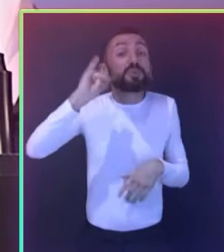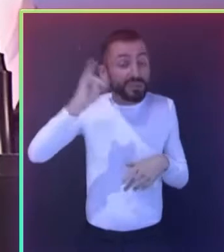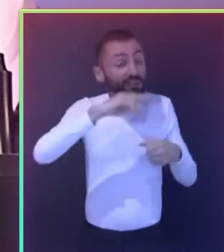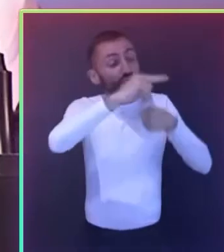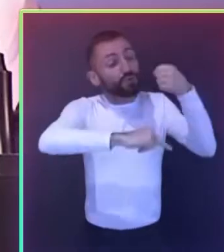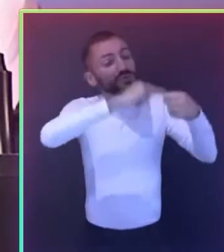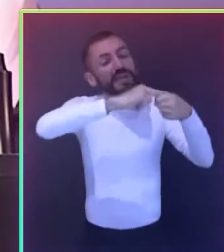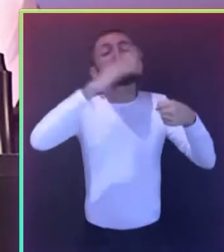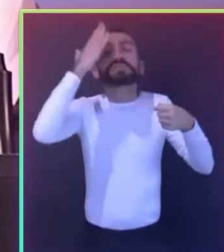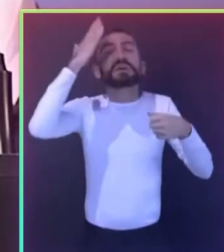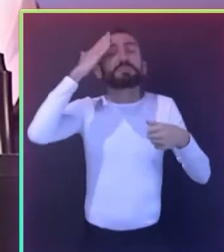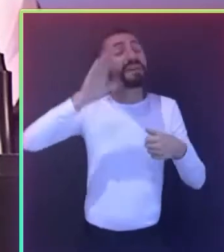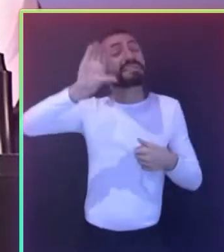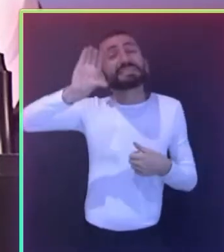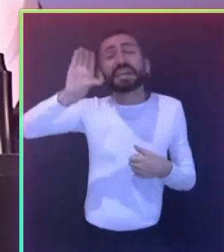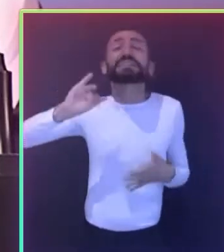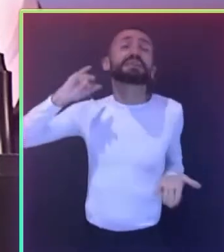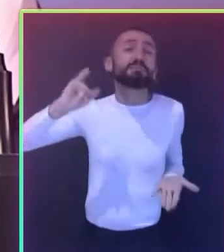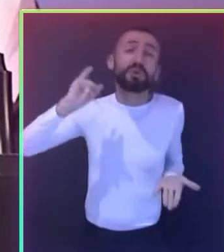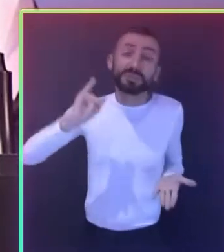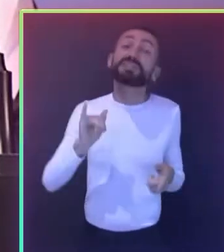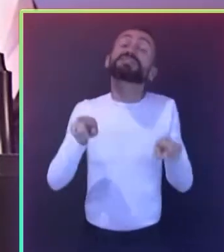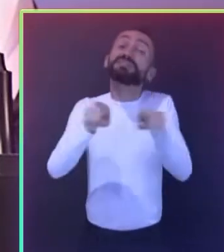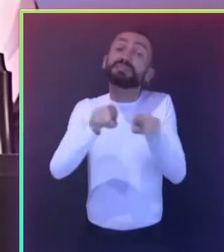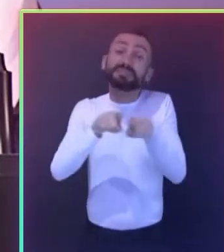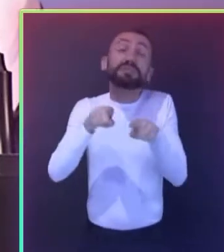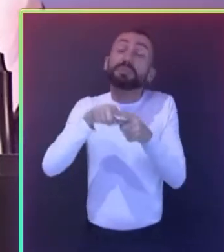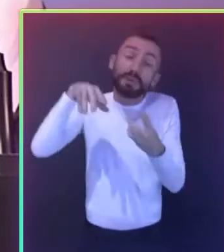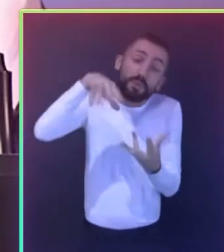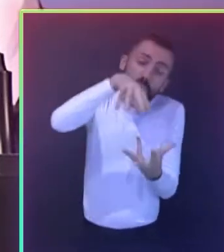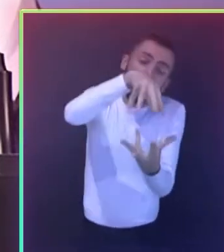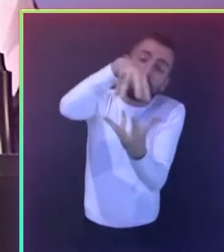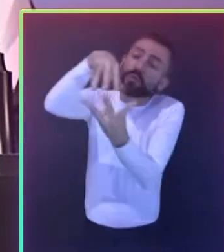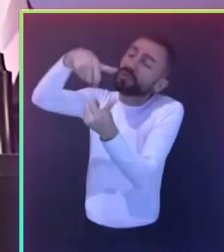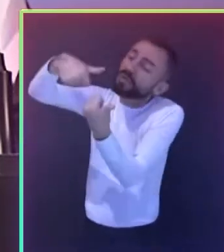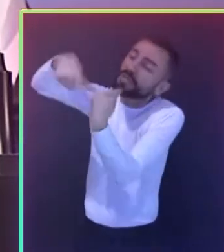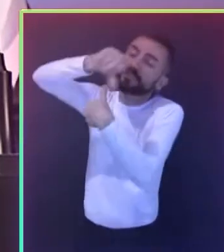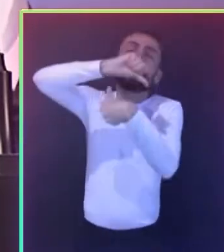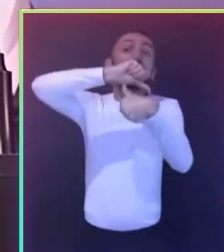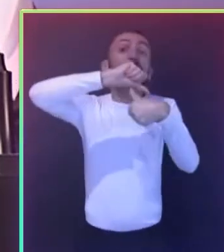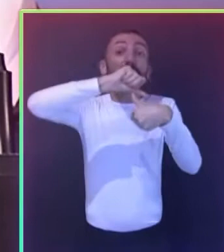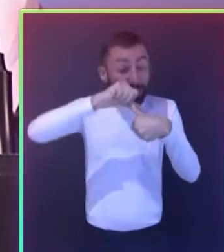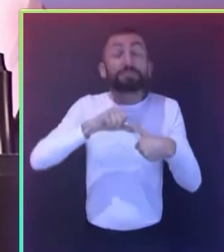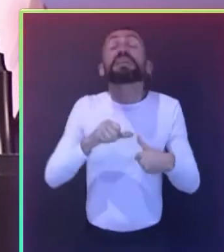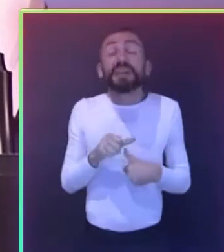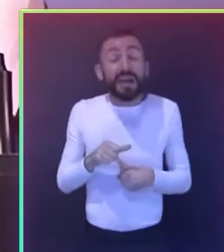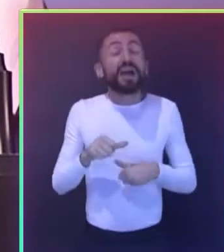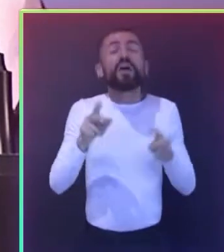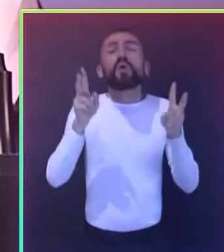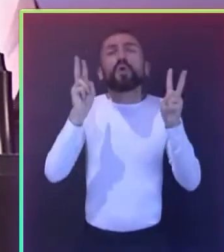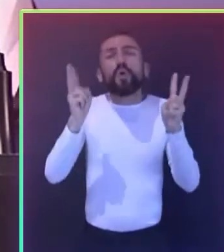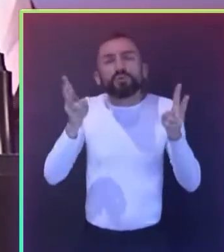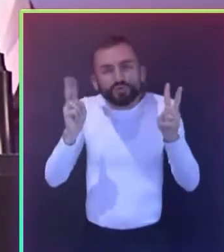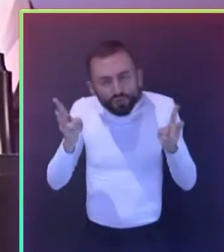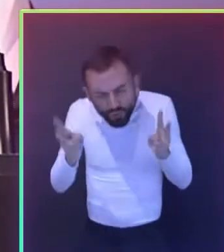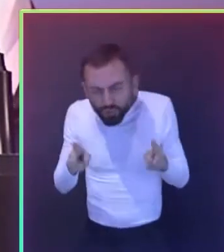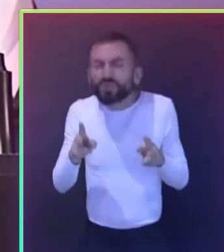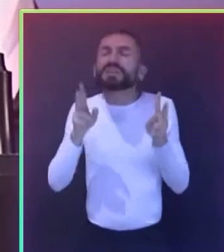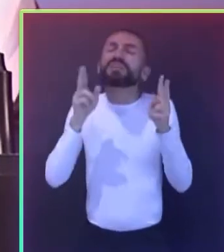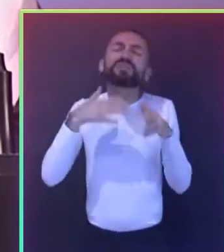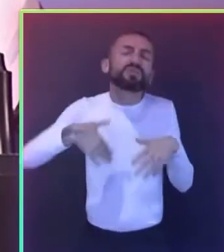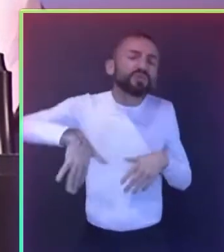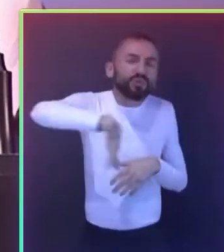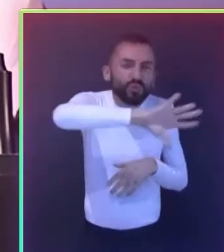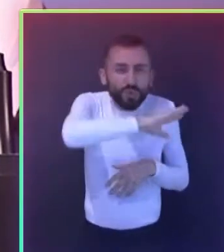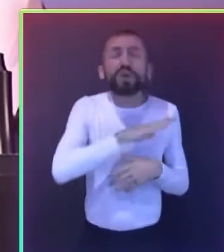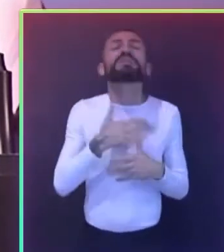na universidade na transformação do mundo que no certa não nos furtaremos ao exercício da extensão inovadora